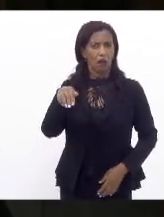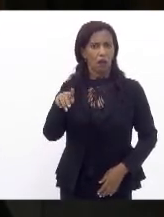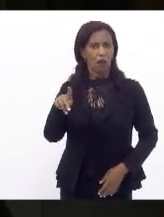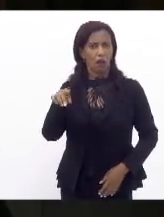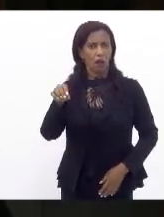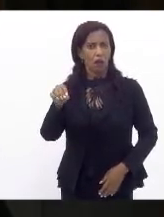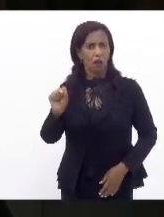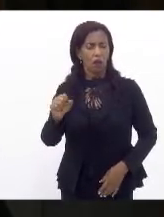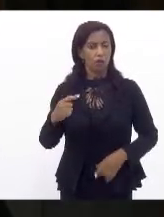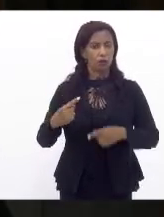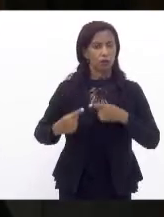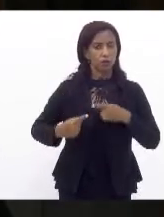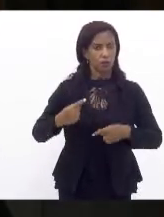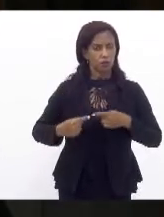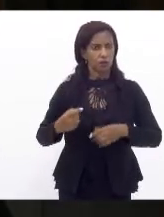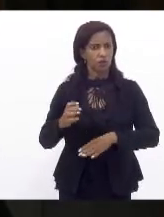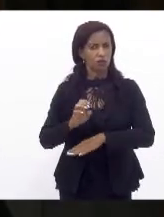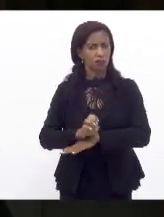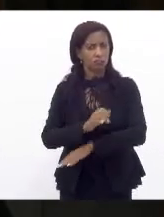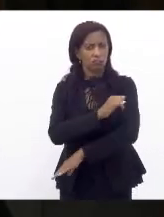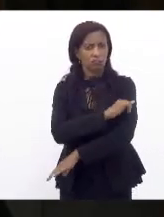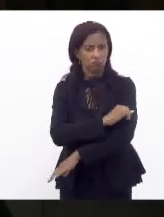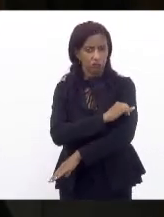a política do estado do Rio de Janeiro